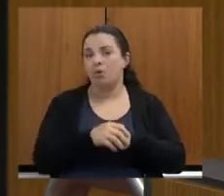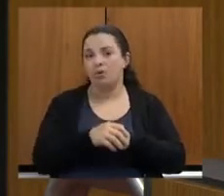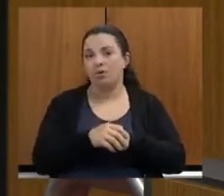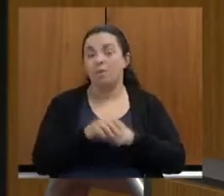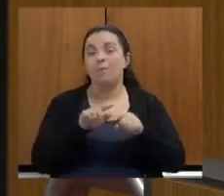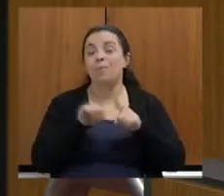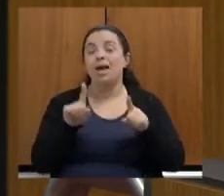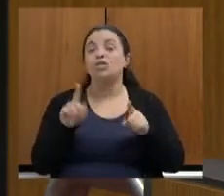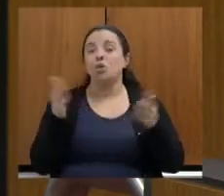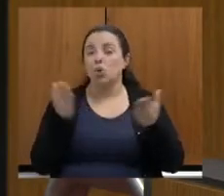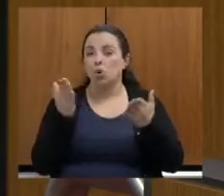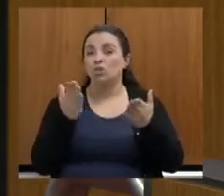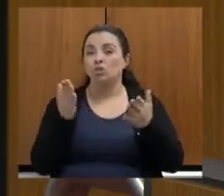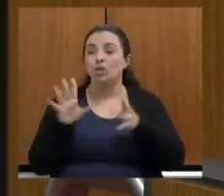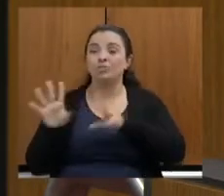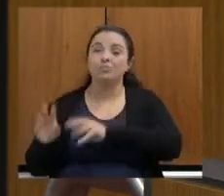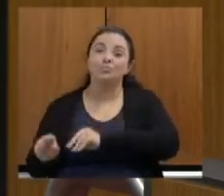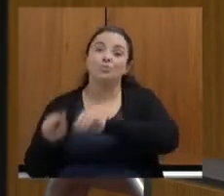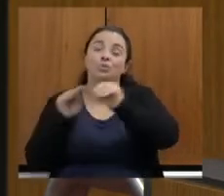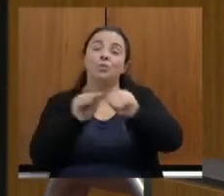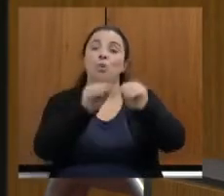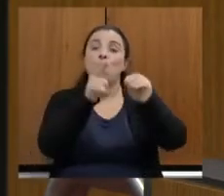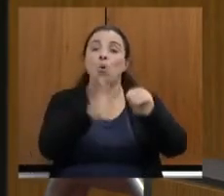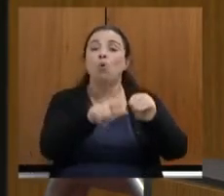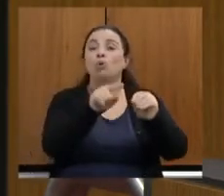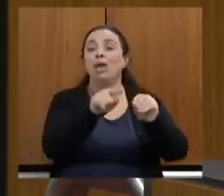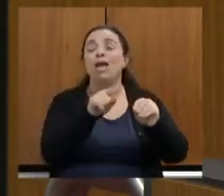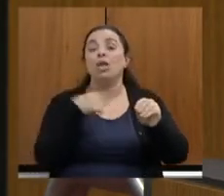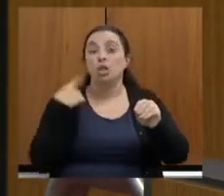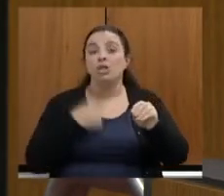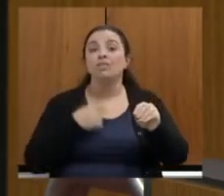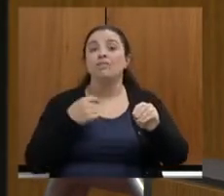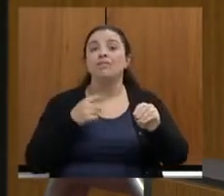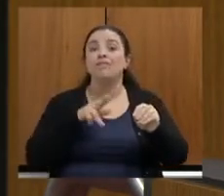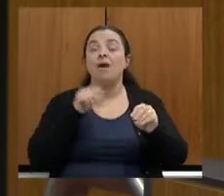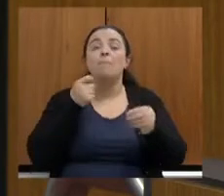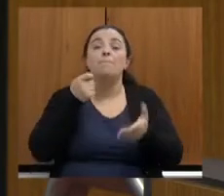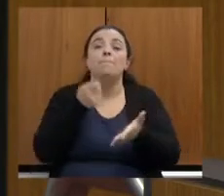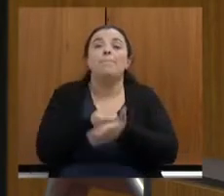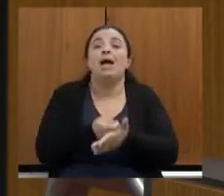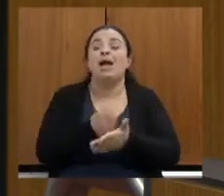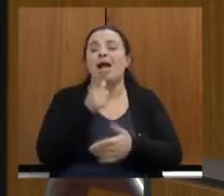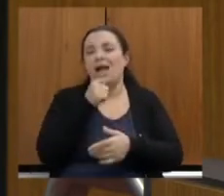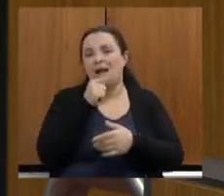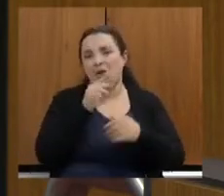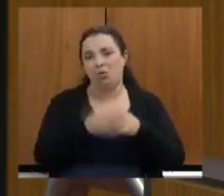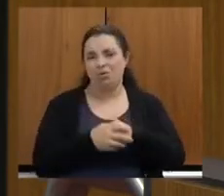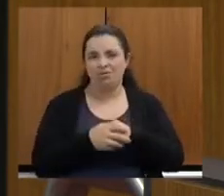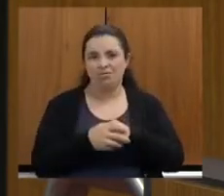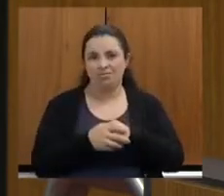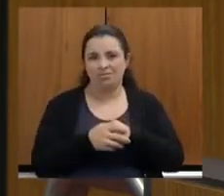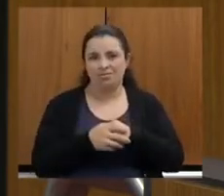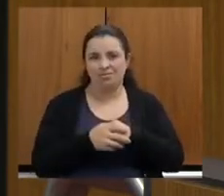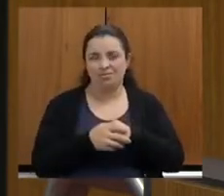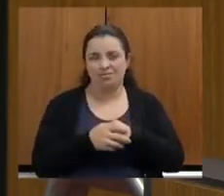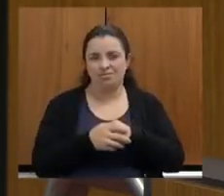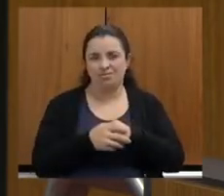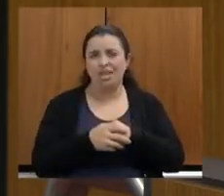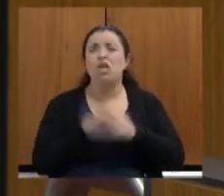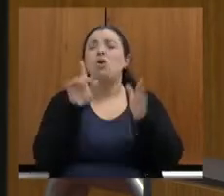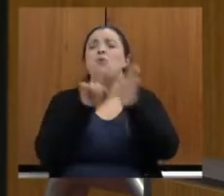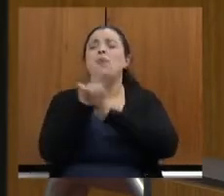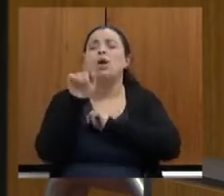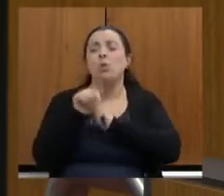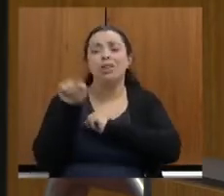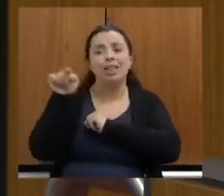para o rei assentamento onde a nossa comunidade vai ter que pagar água e as famílias que tinham porcos cavalos